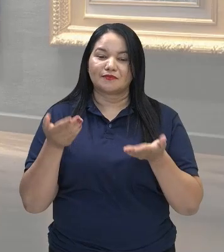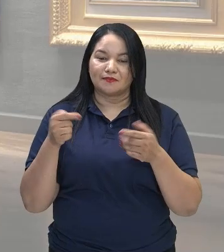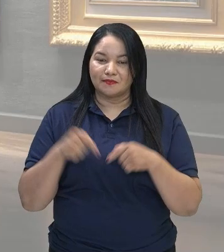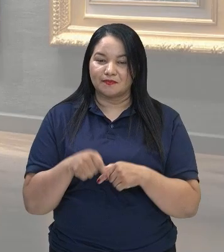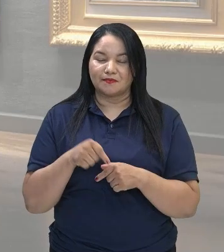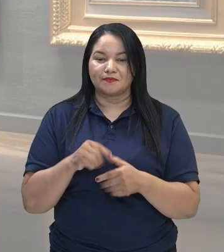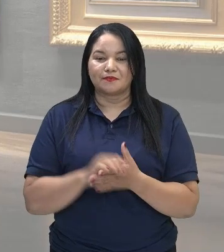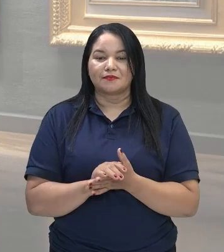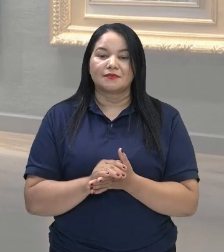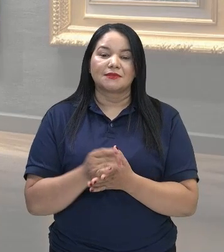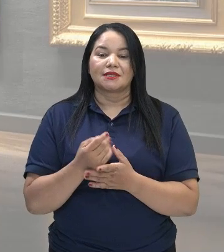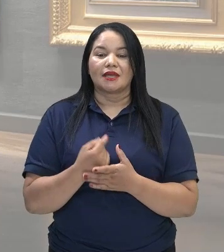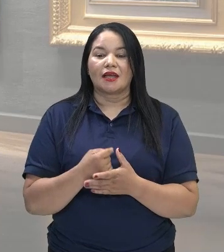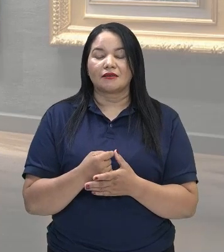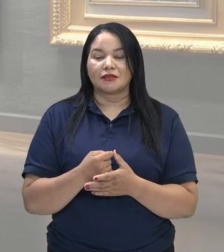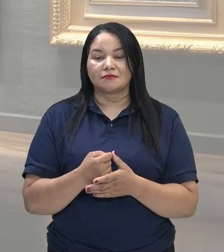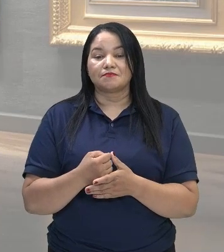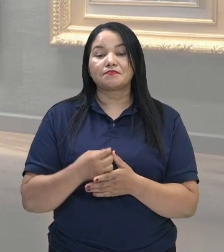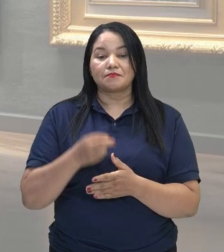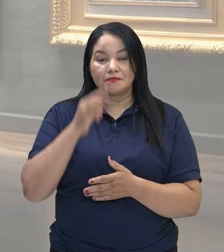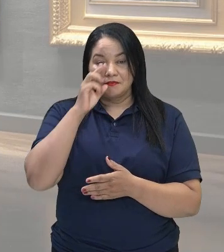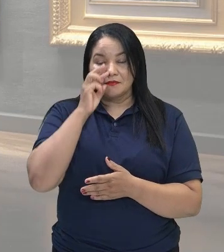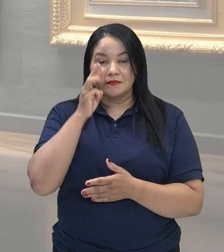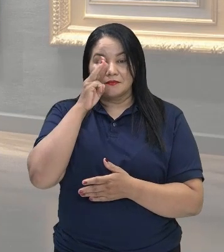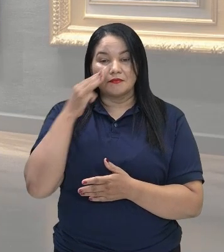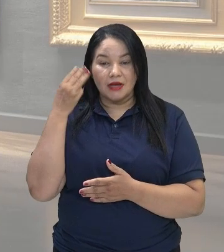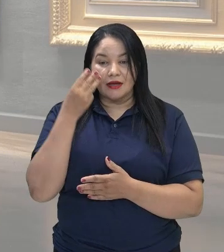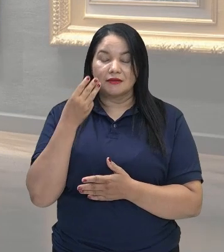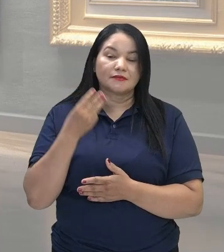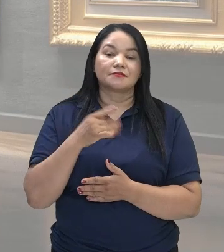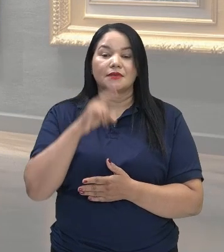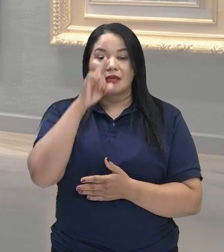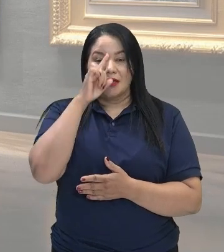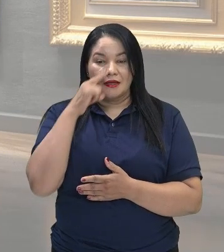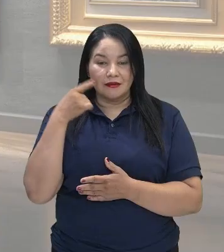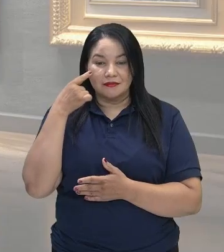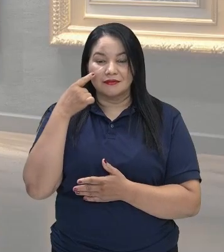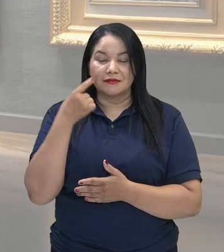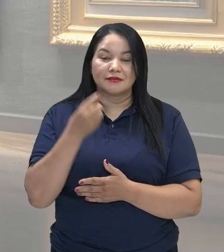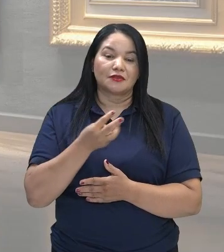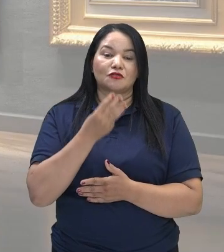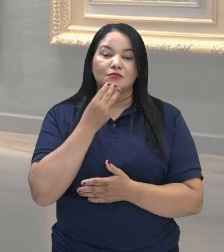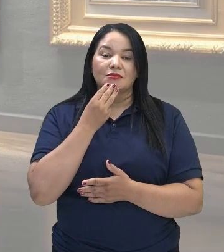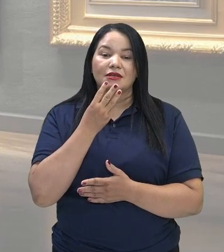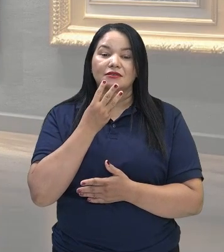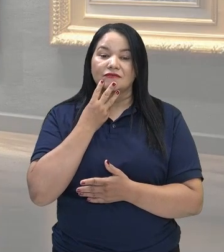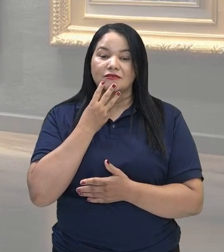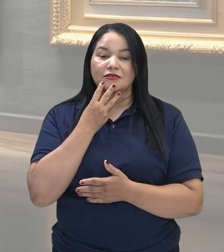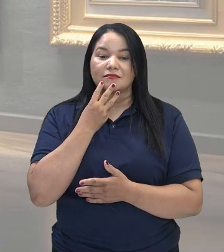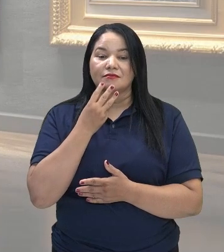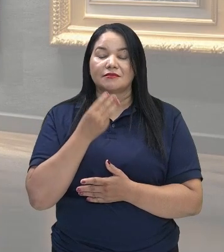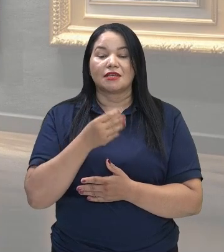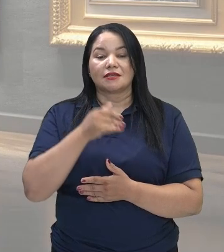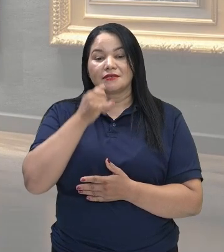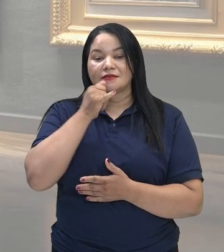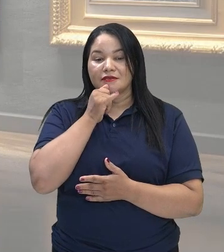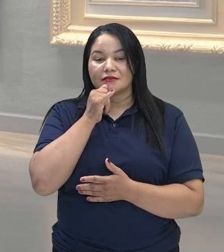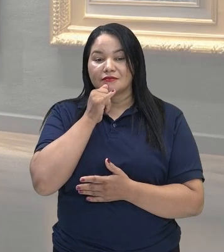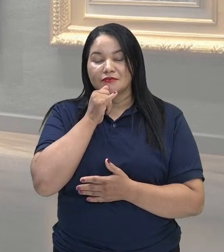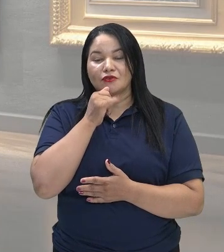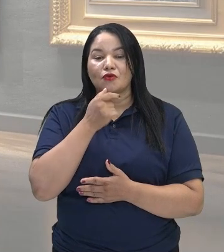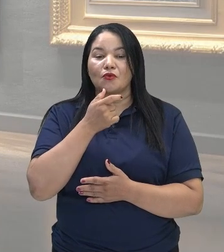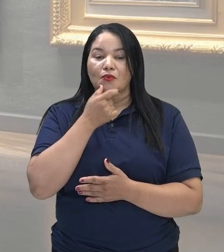de Karl Marx, Émile Durkheim, Max Weber, Zygmunt Bauman e